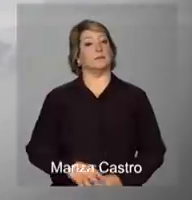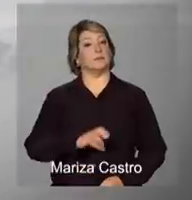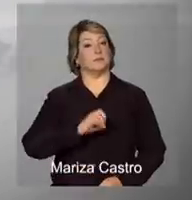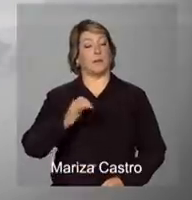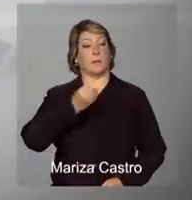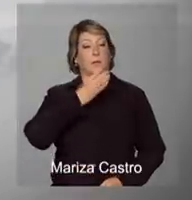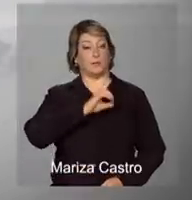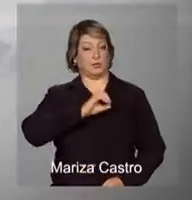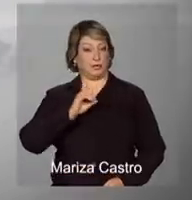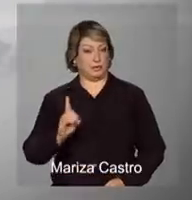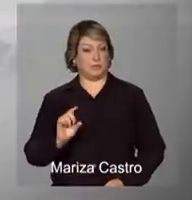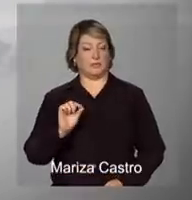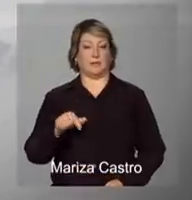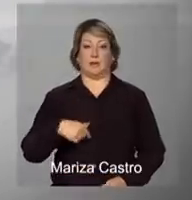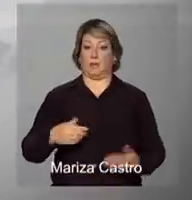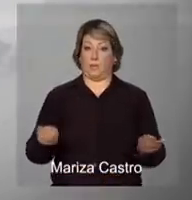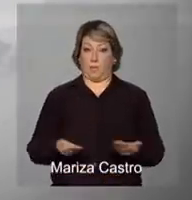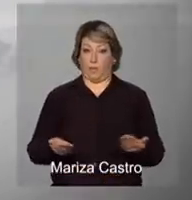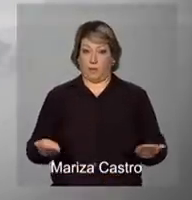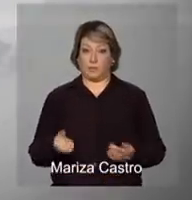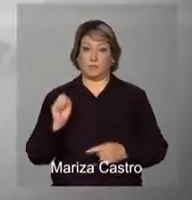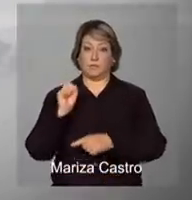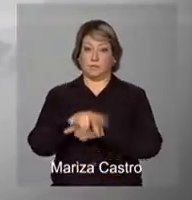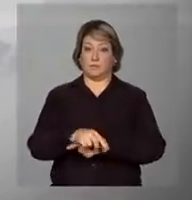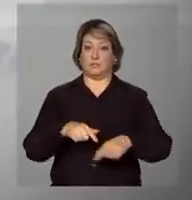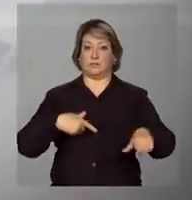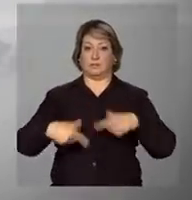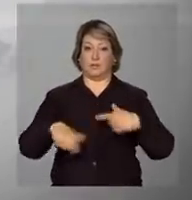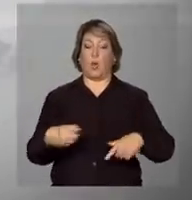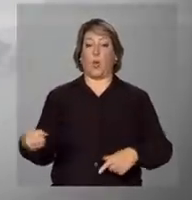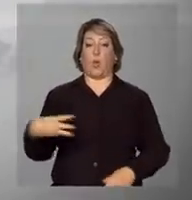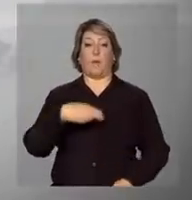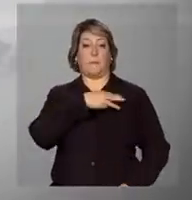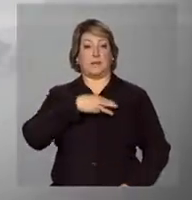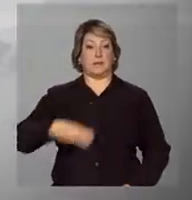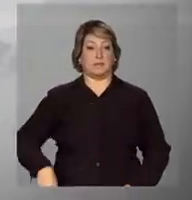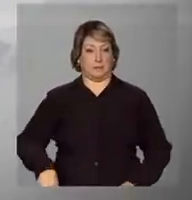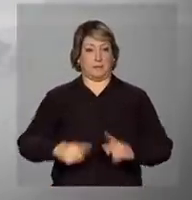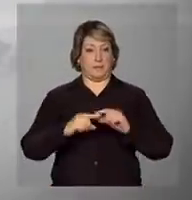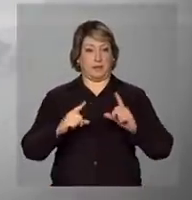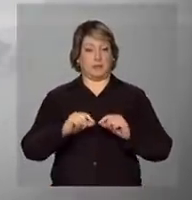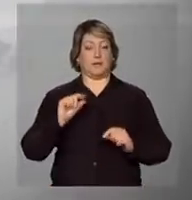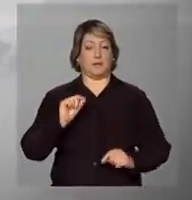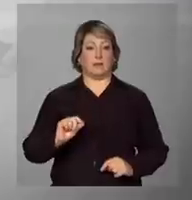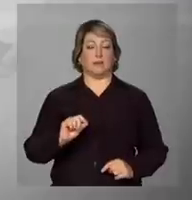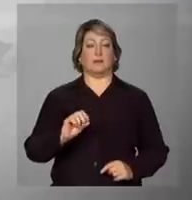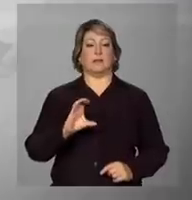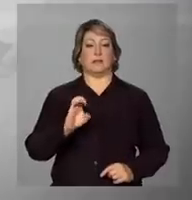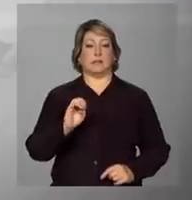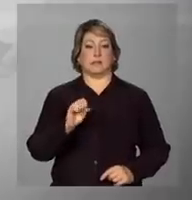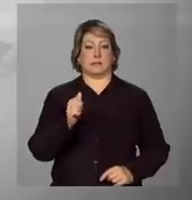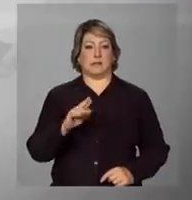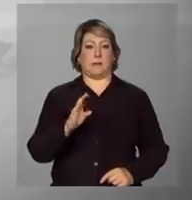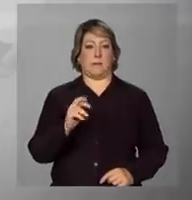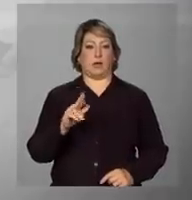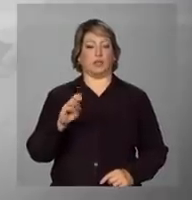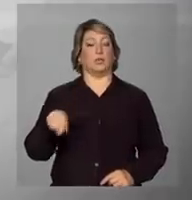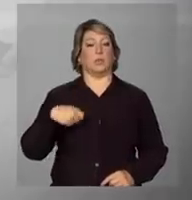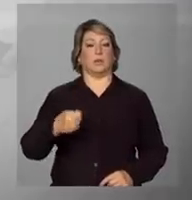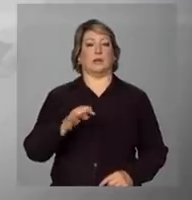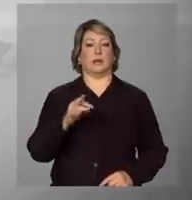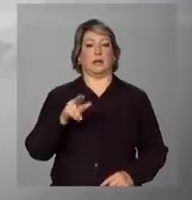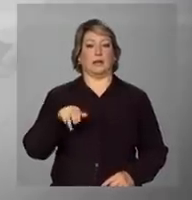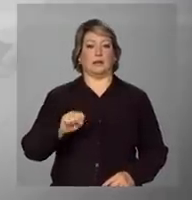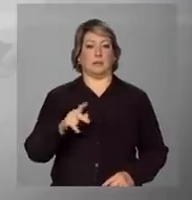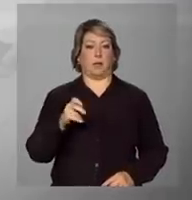Olá, bom dia. Toma posse hoje em Brasília o novo ministro dos Transportes, César Borges. A presidenta